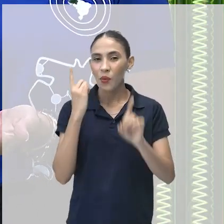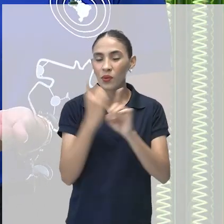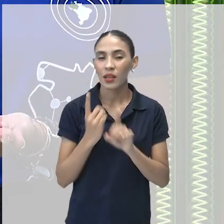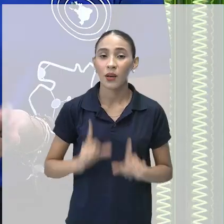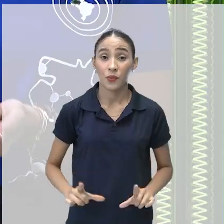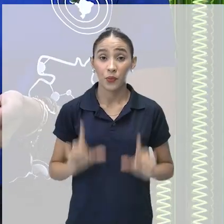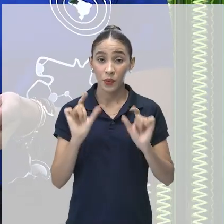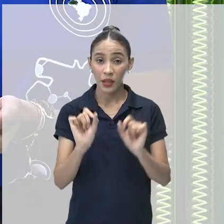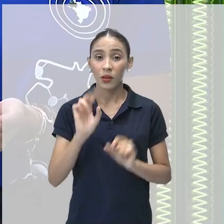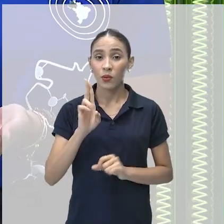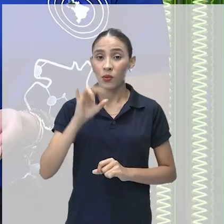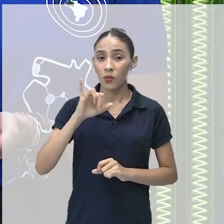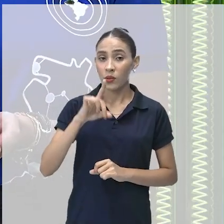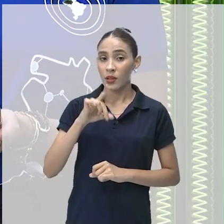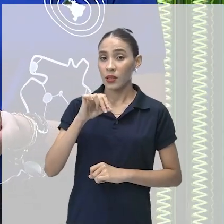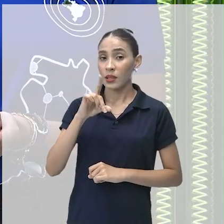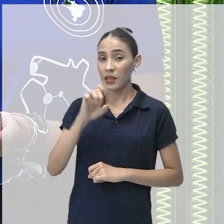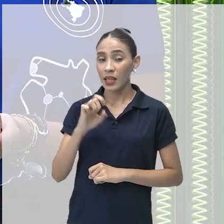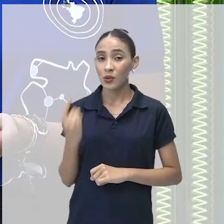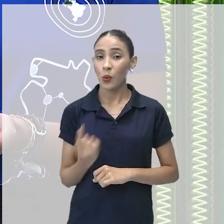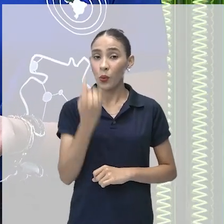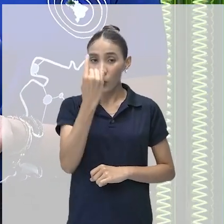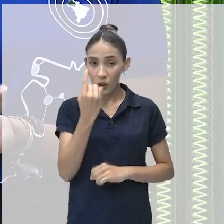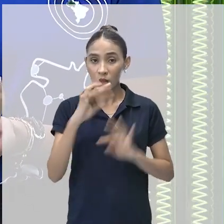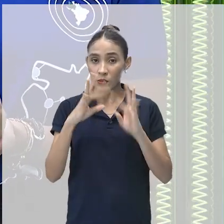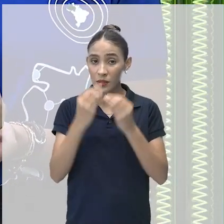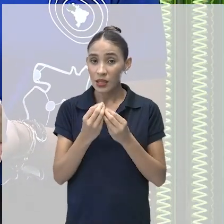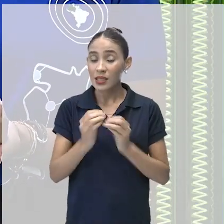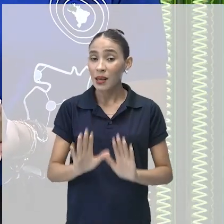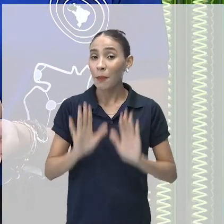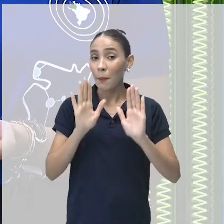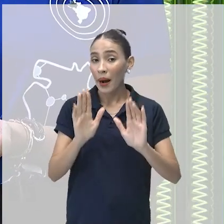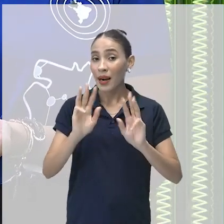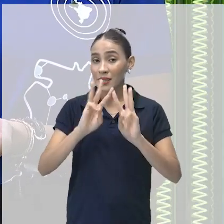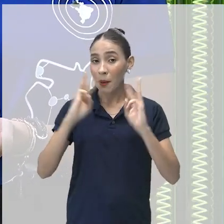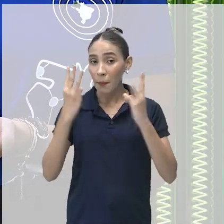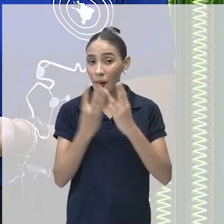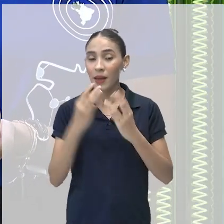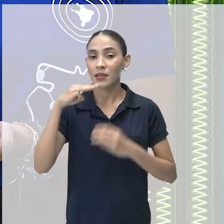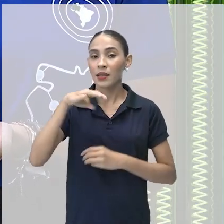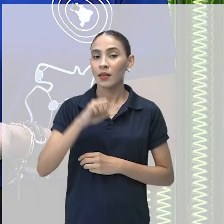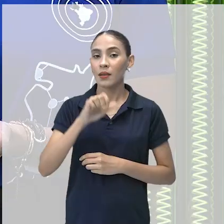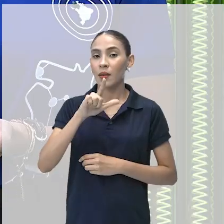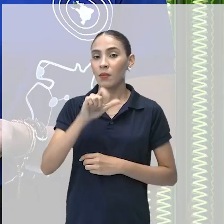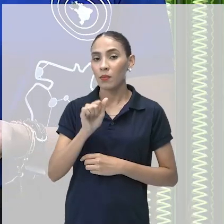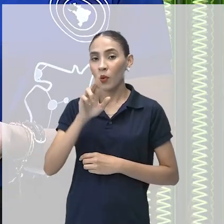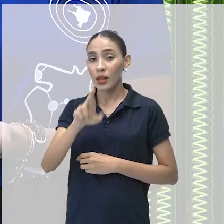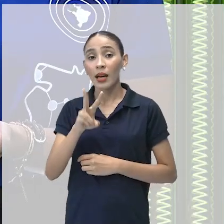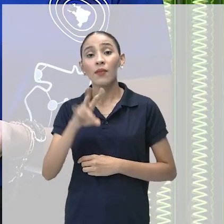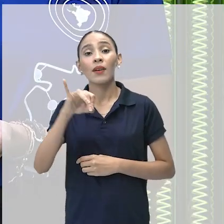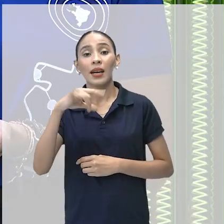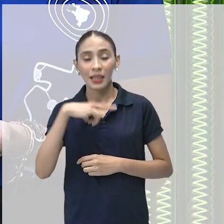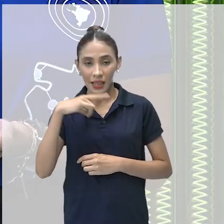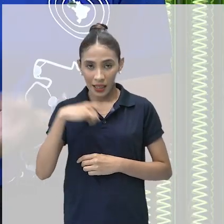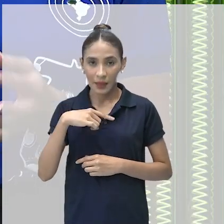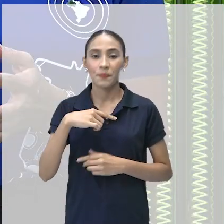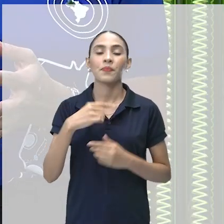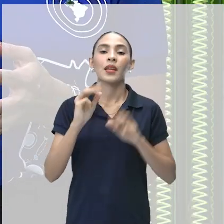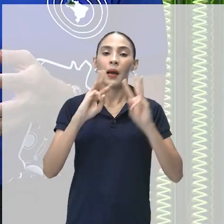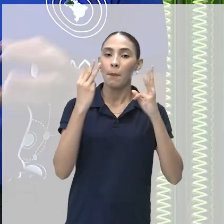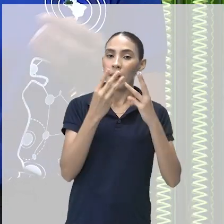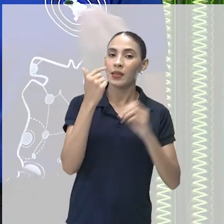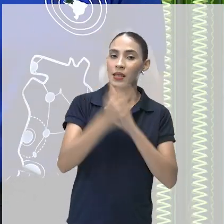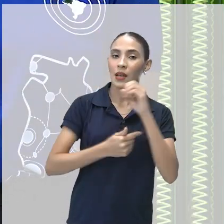identificar a unidade de massa atômica de um único elemento. Já a massa molar vai levar em consideração essa massa atômica